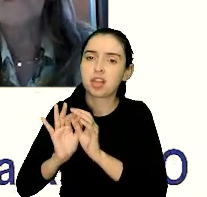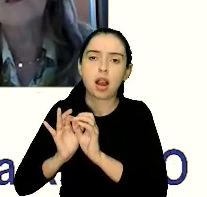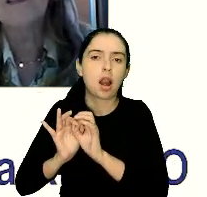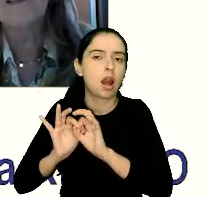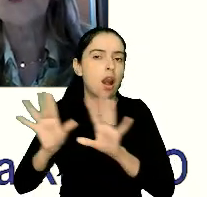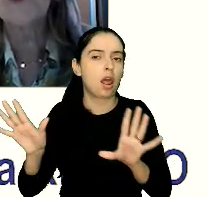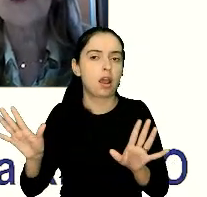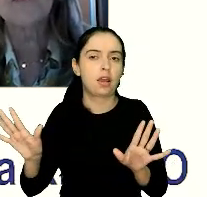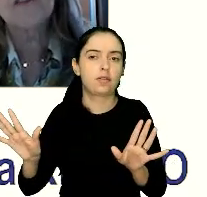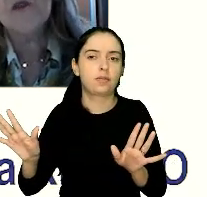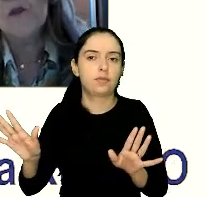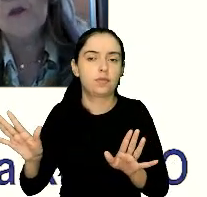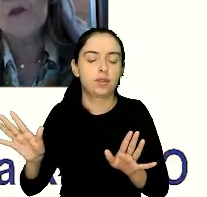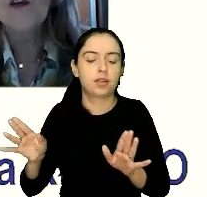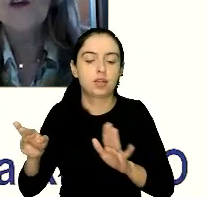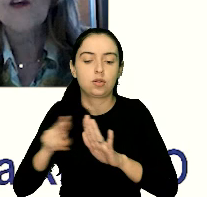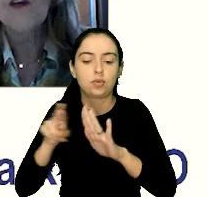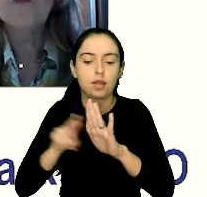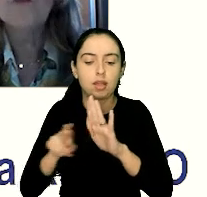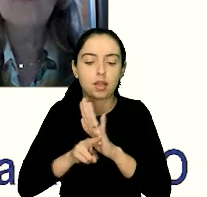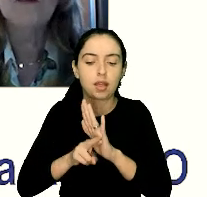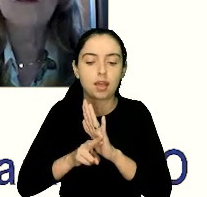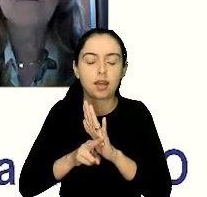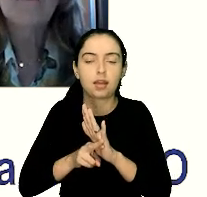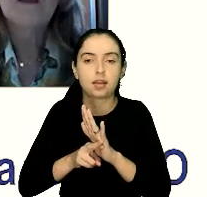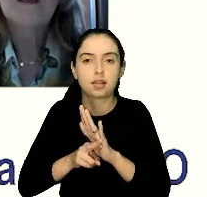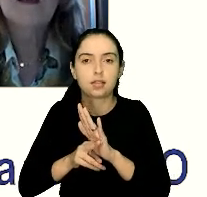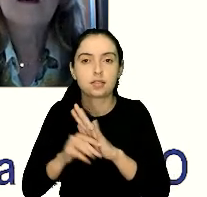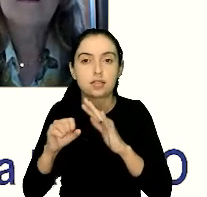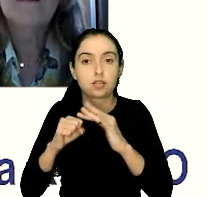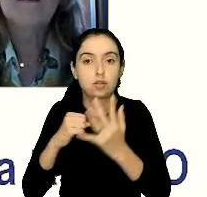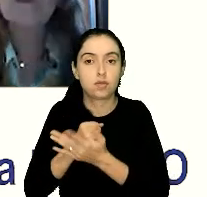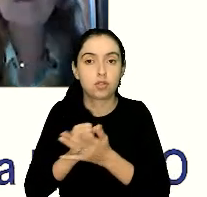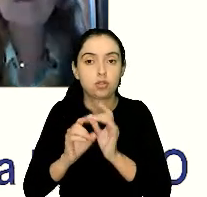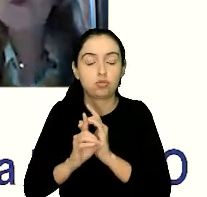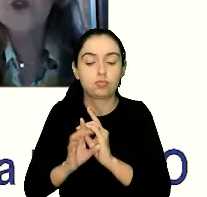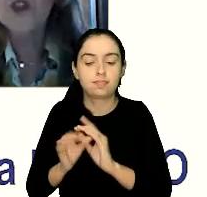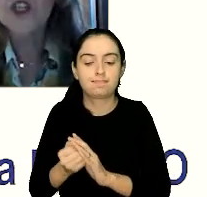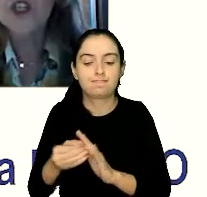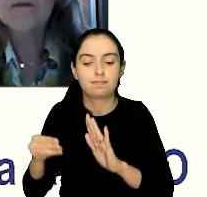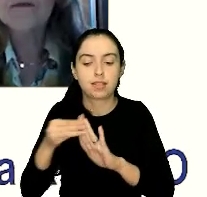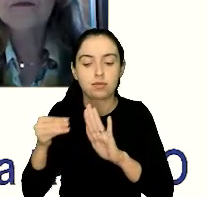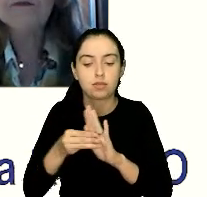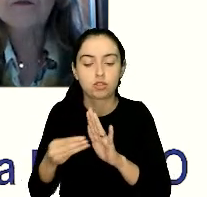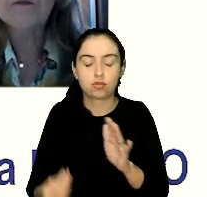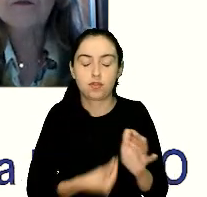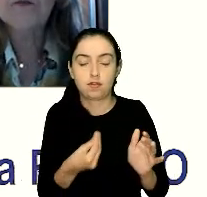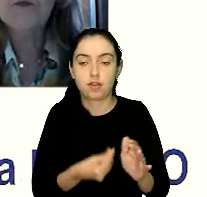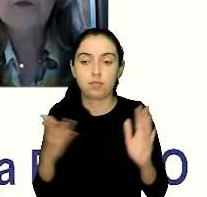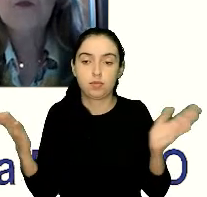afrouxamento, né, das medidas restritivas, como é o momento em que vivemos hoje.